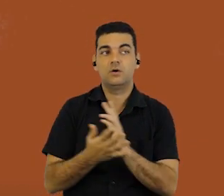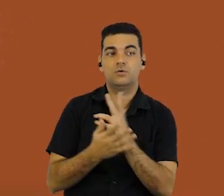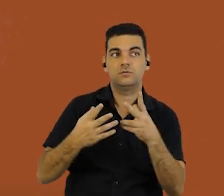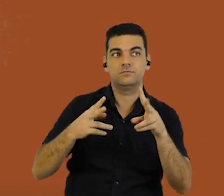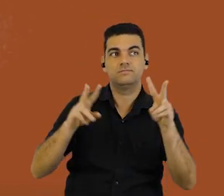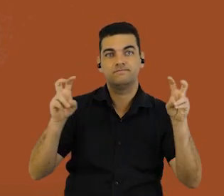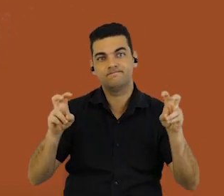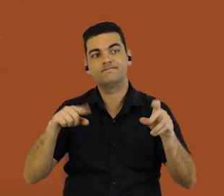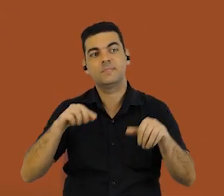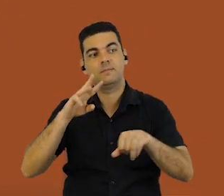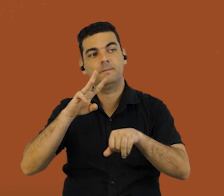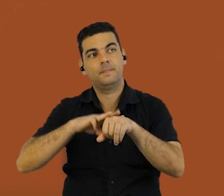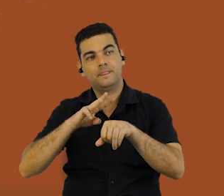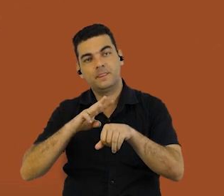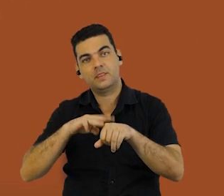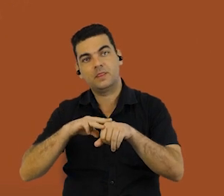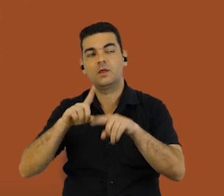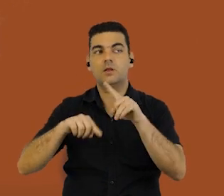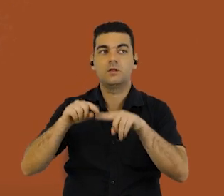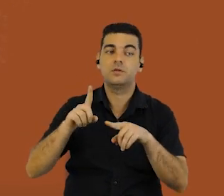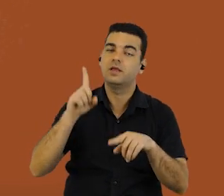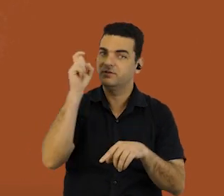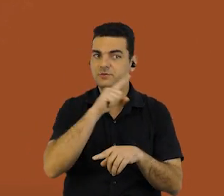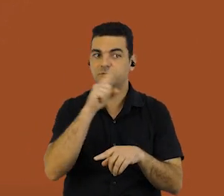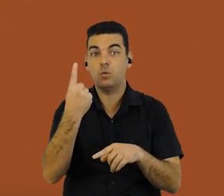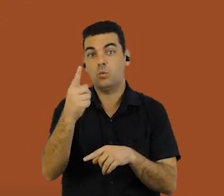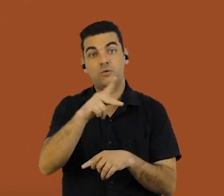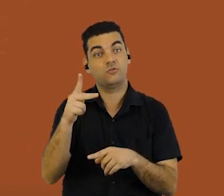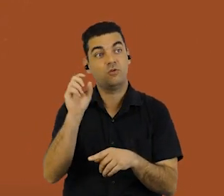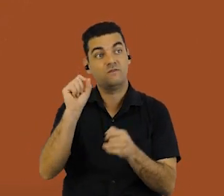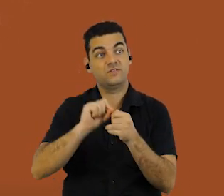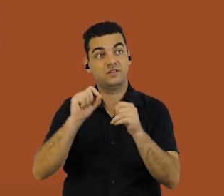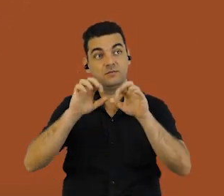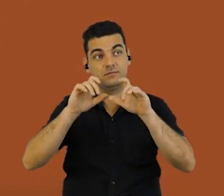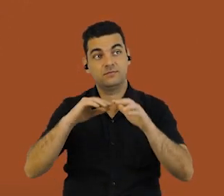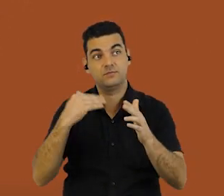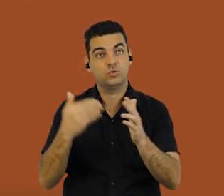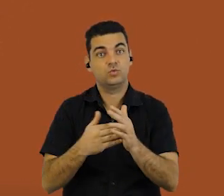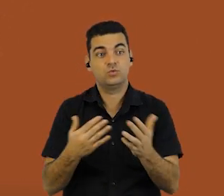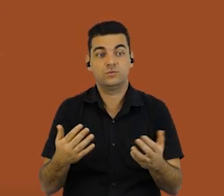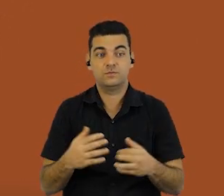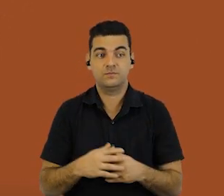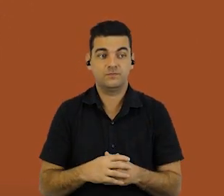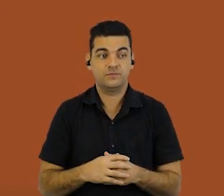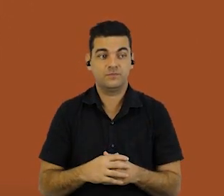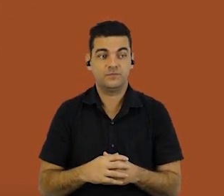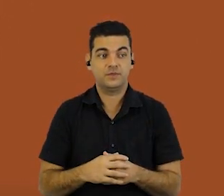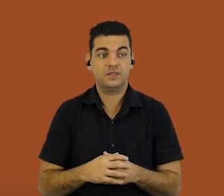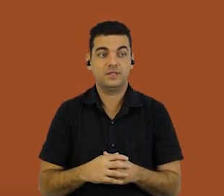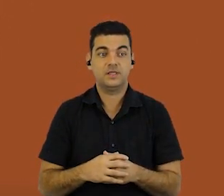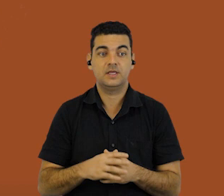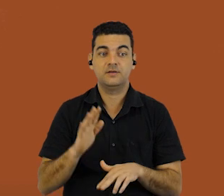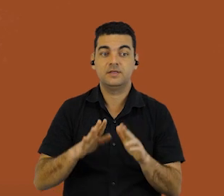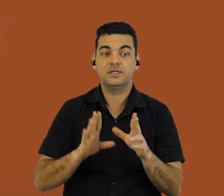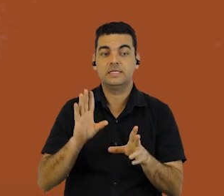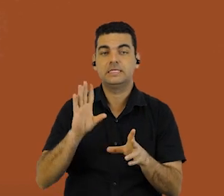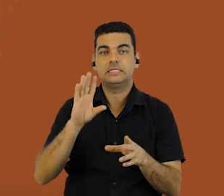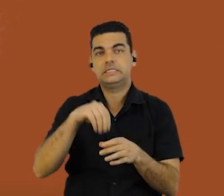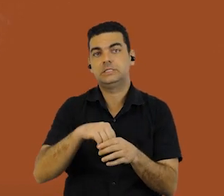muitas dissertações que têm materiais, às vezes é muito trabalhoso para um professor procurar dentro de uma dissertação